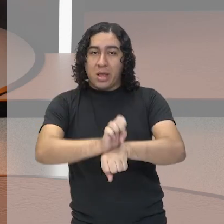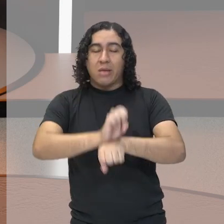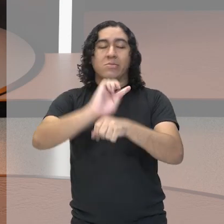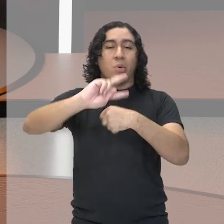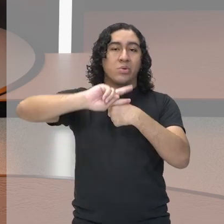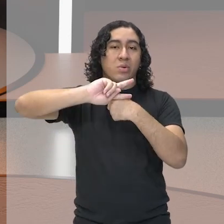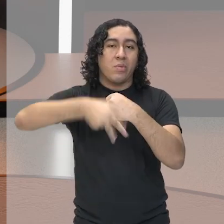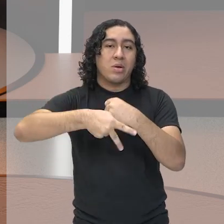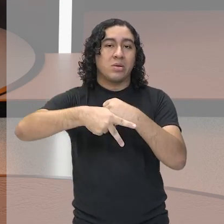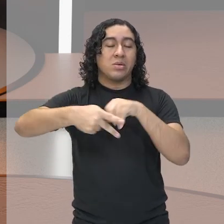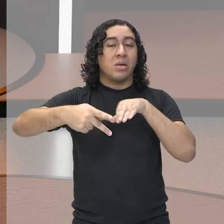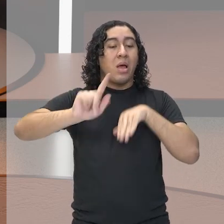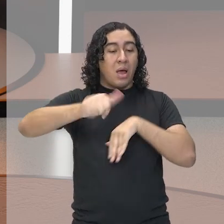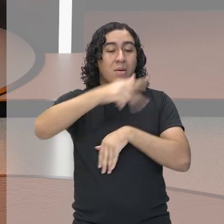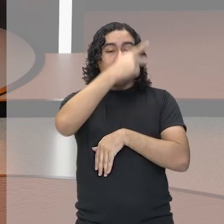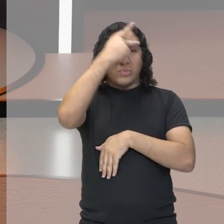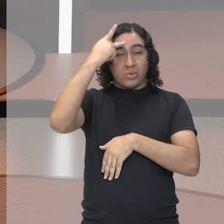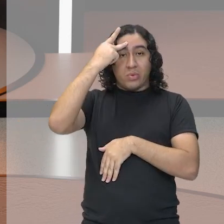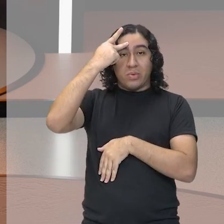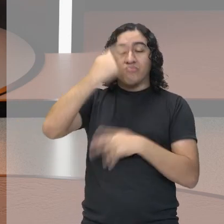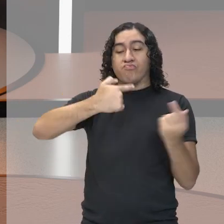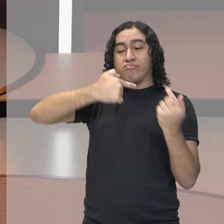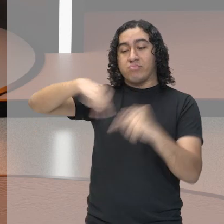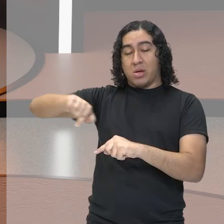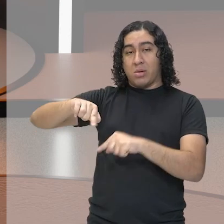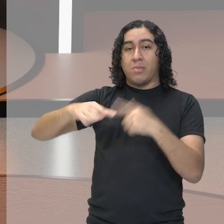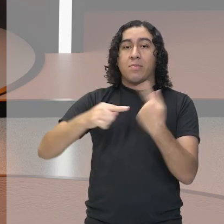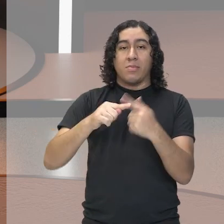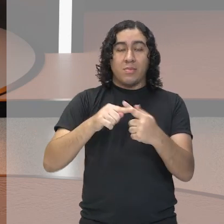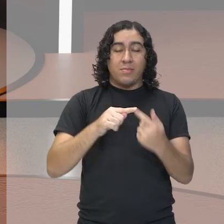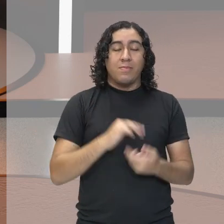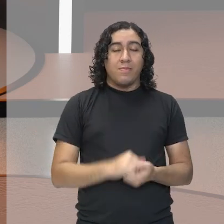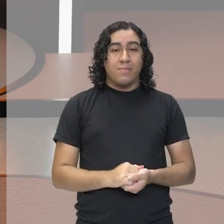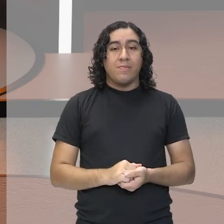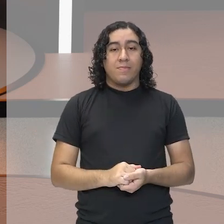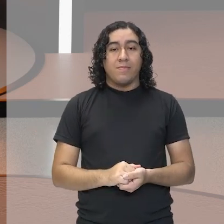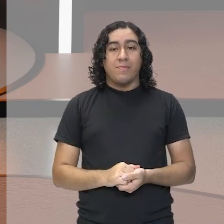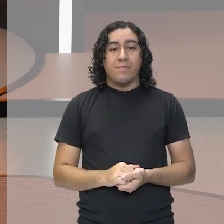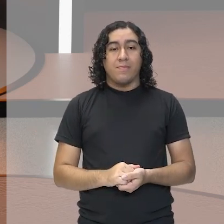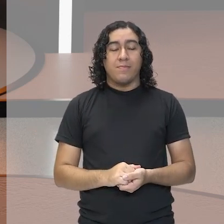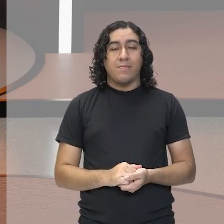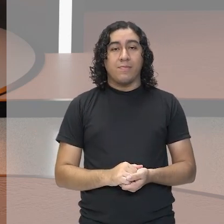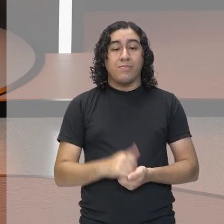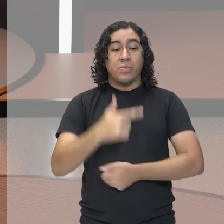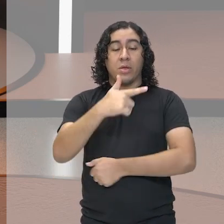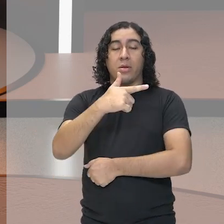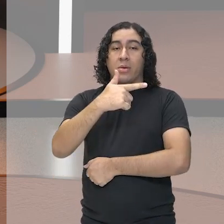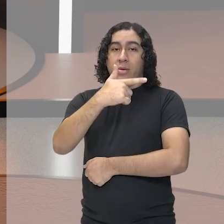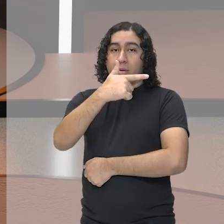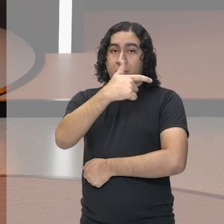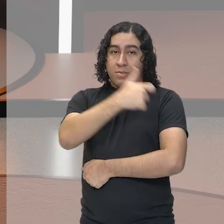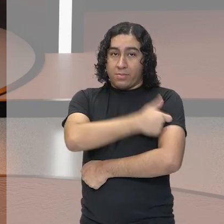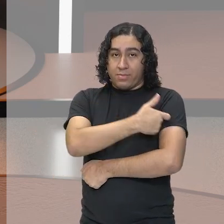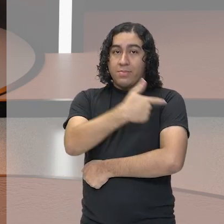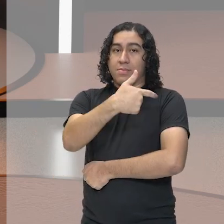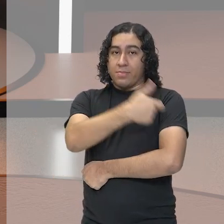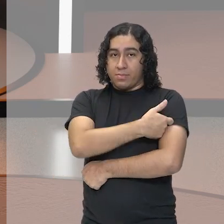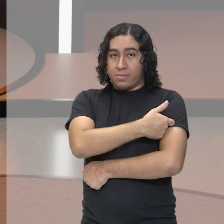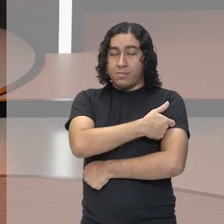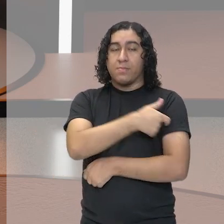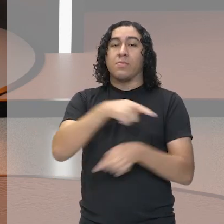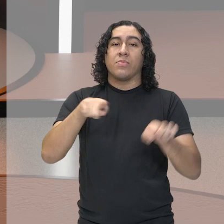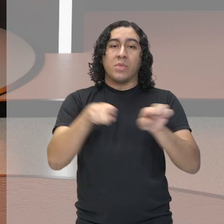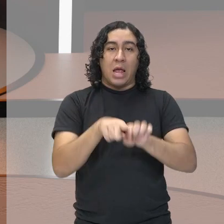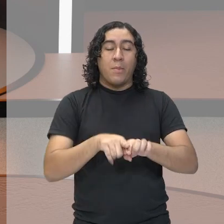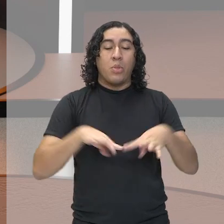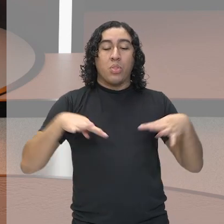em detrimento das pessoas, né, da situação de vida das pessoas. Então, mais do que a vacina em si, né, foi também todo